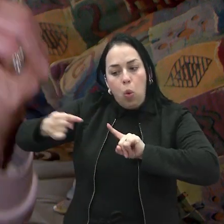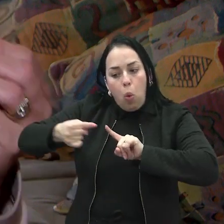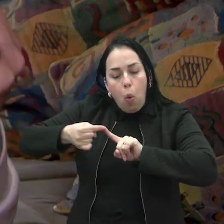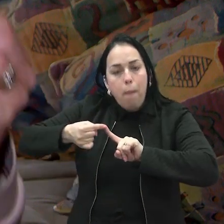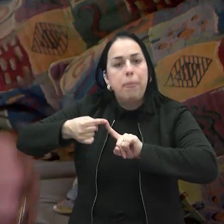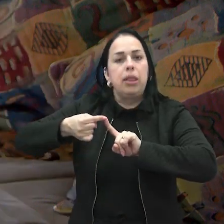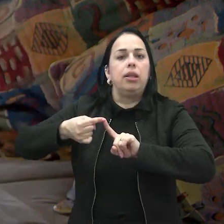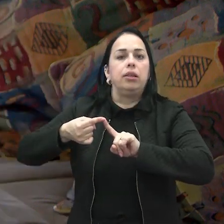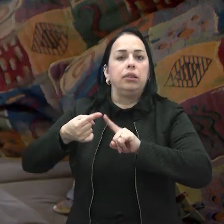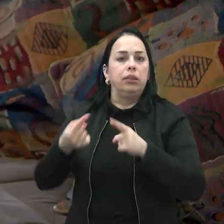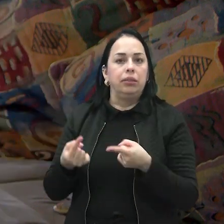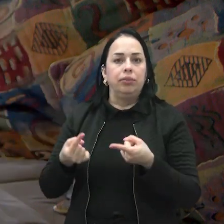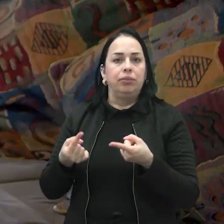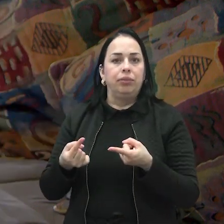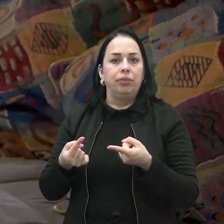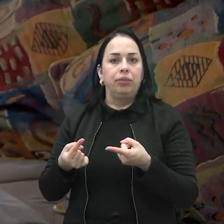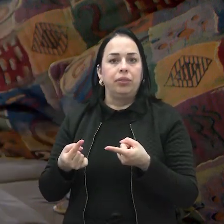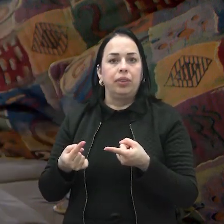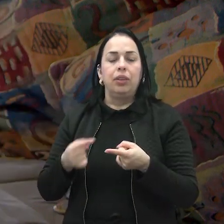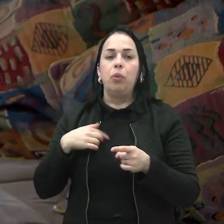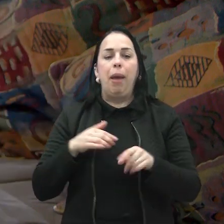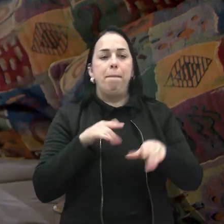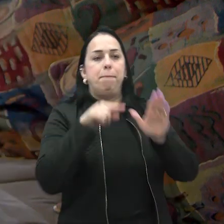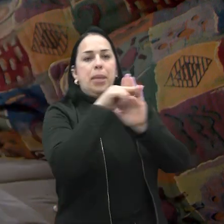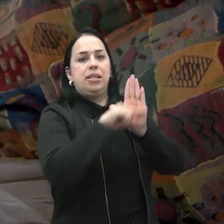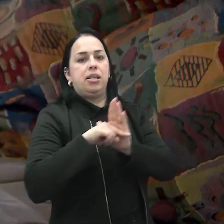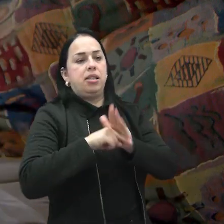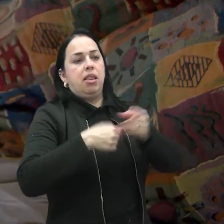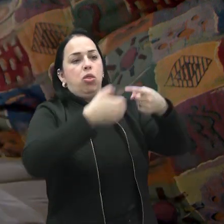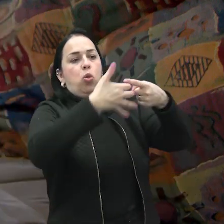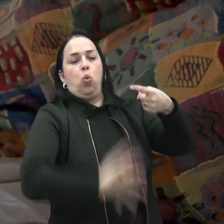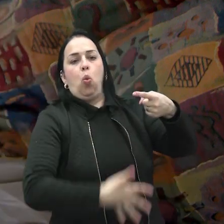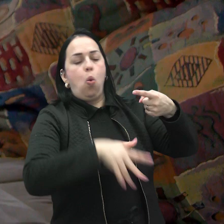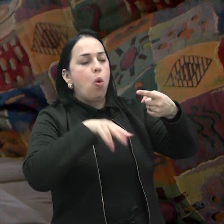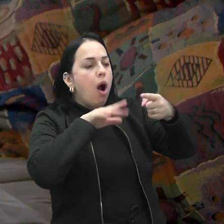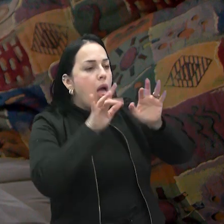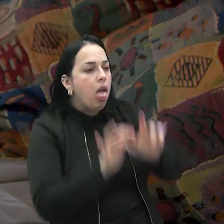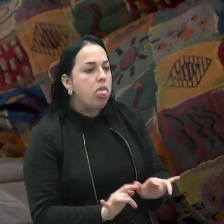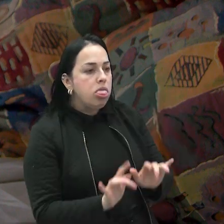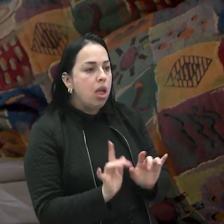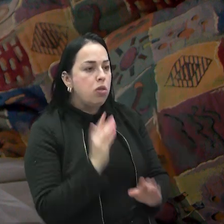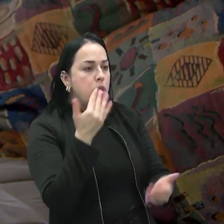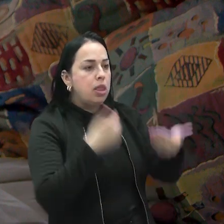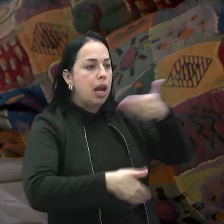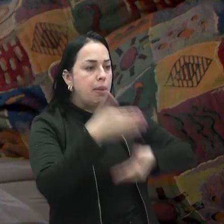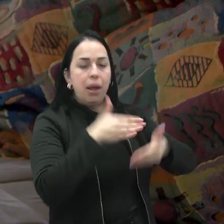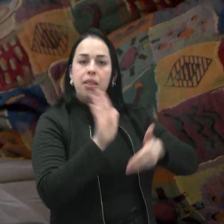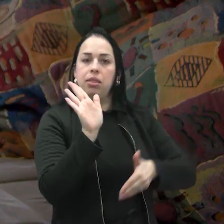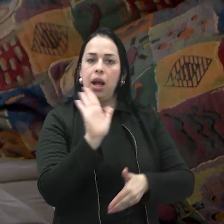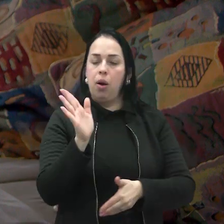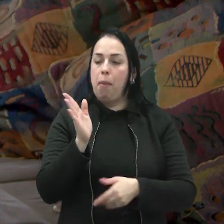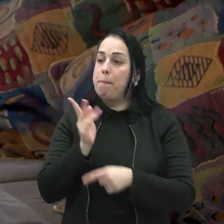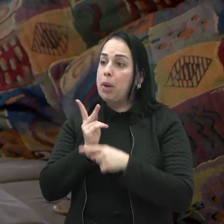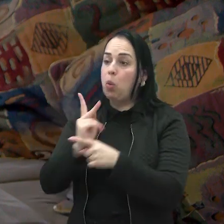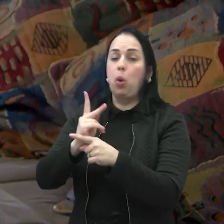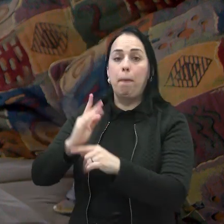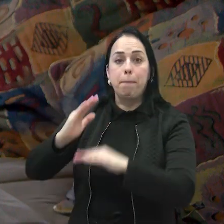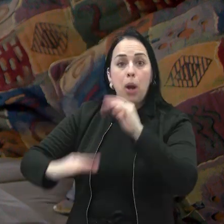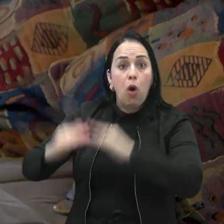um tratamento adequado não é dar um Google sobre a doença, mas é buscar pessoas